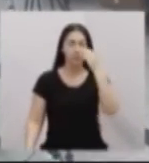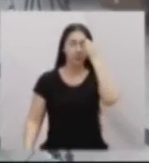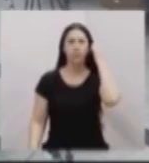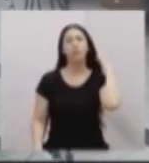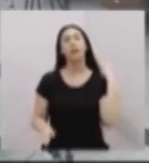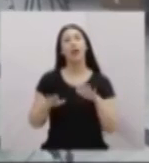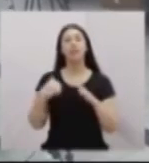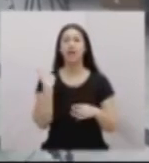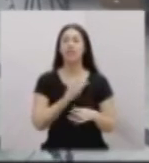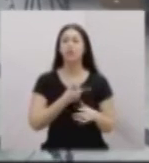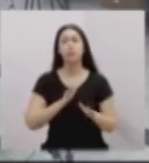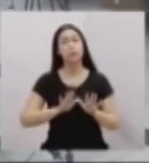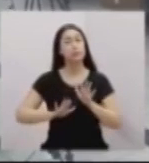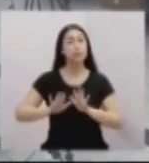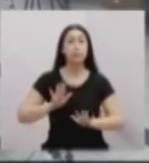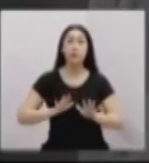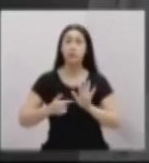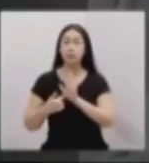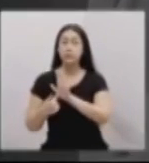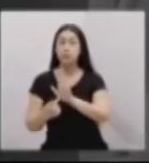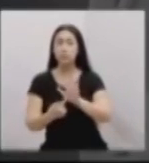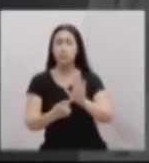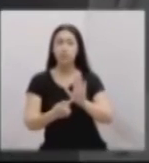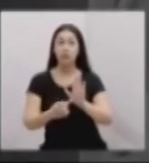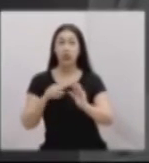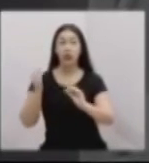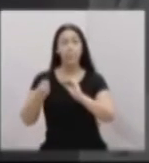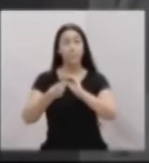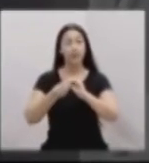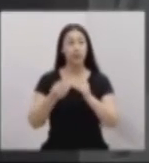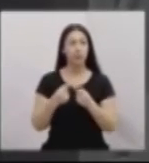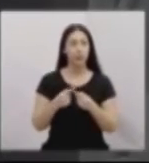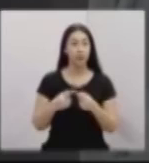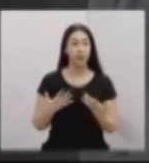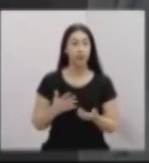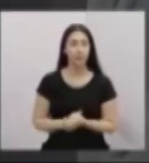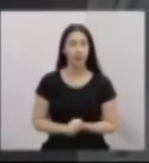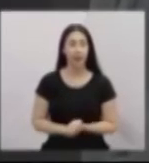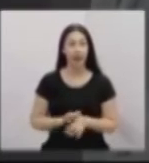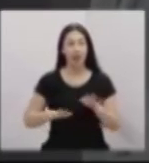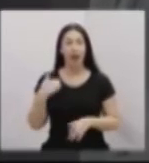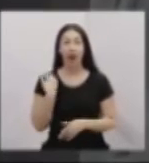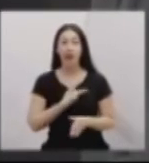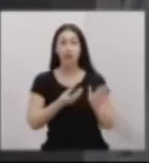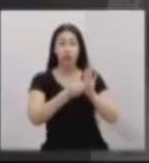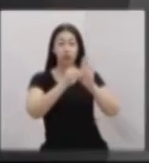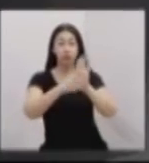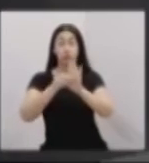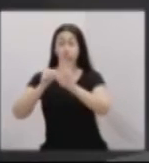até meio receoso hoje de divulgar nossas emendas impositivas, principalmente quando a gente indica aí algumas